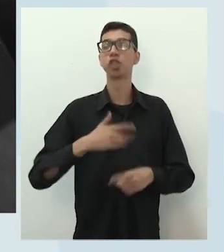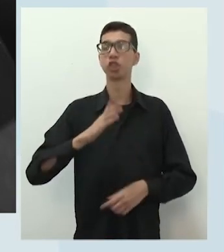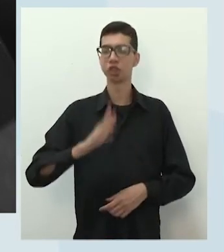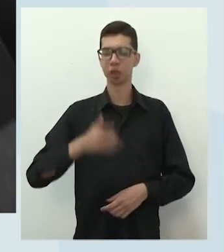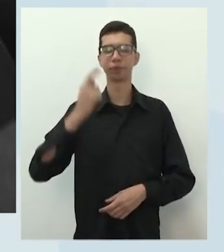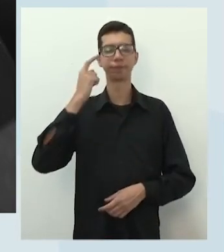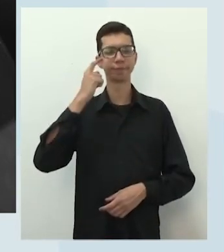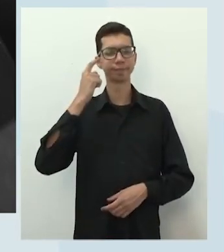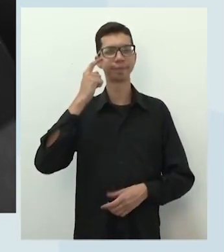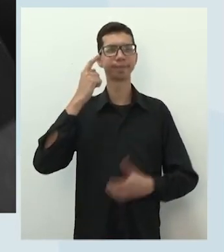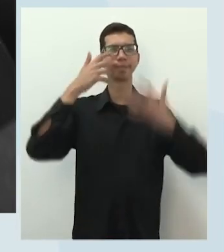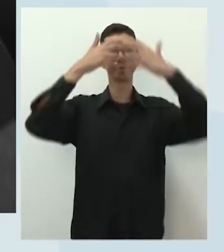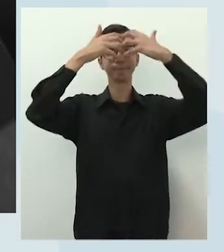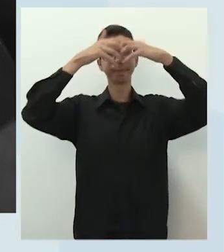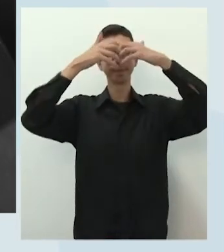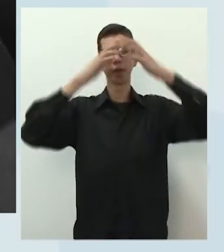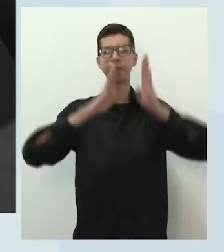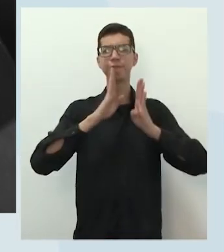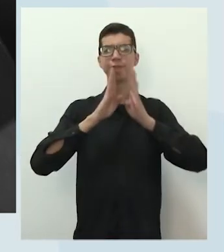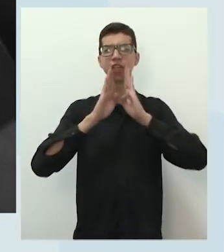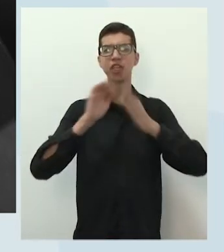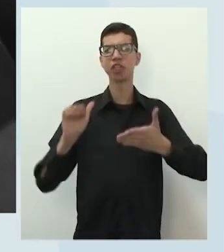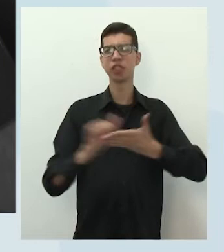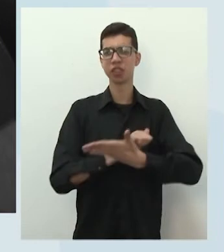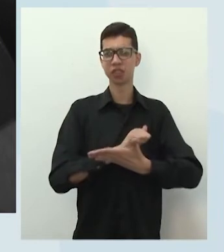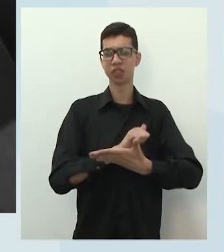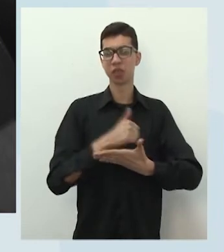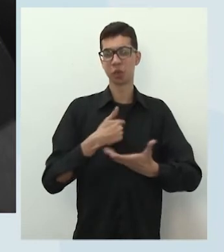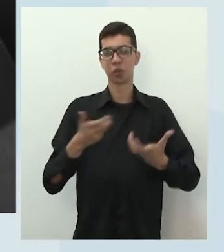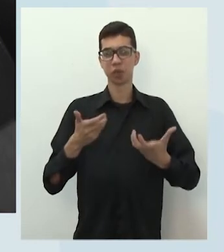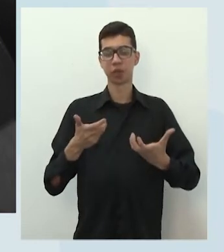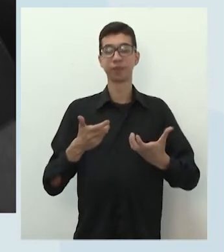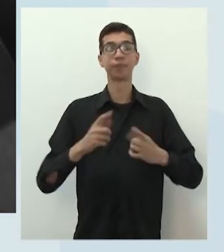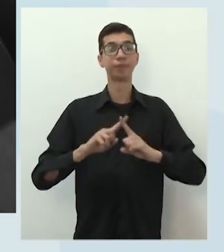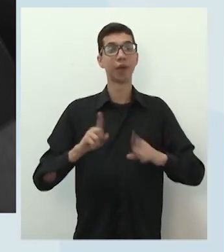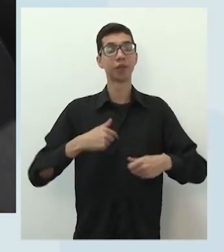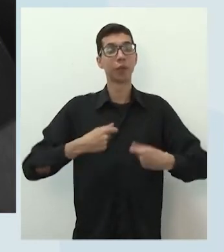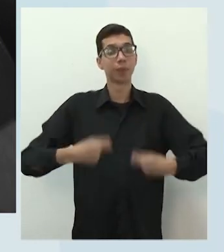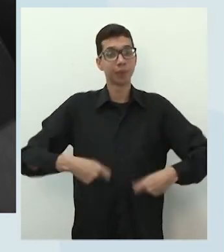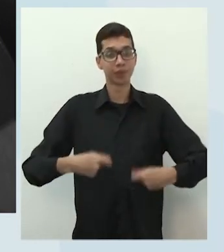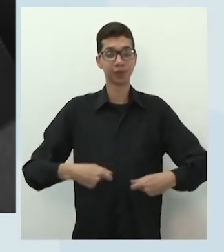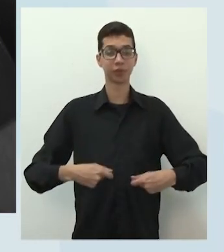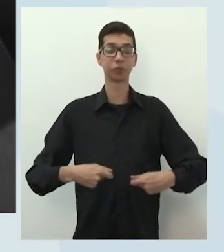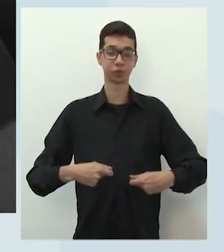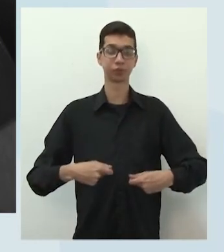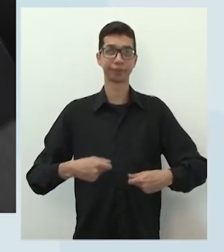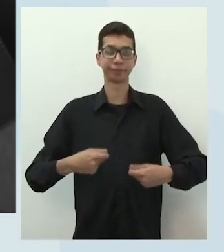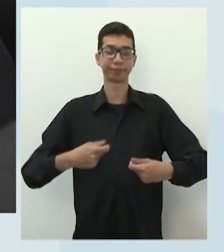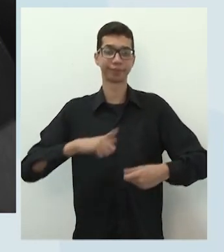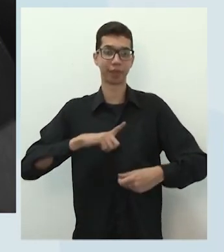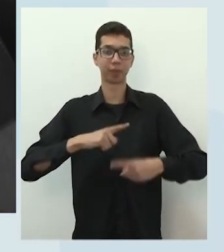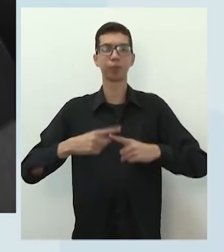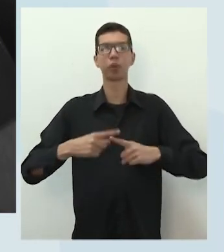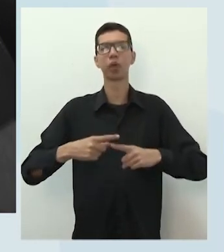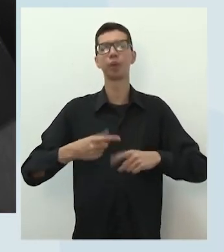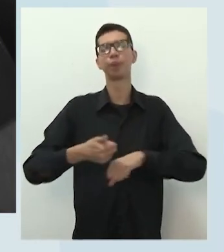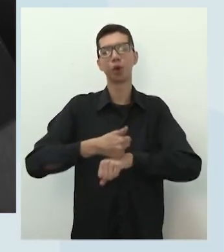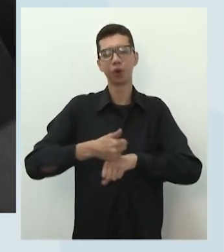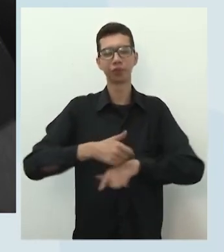eu compartilho isso com vocês. Eu vou te contar uma experiência minha pessoal. Eu, Benito, eu não gosto muito de